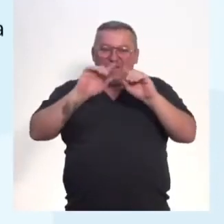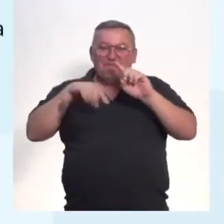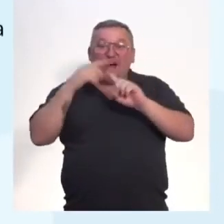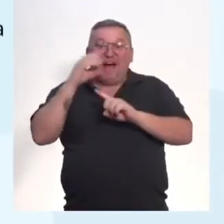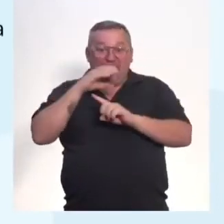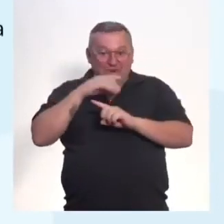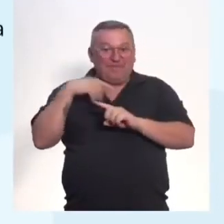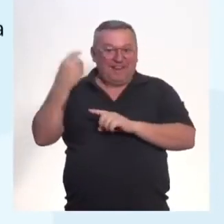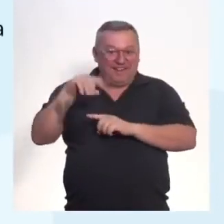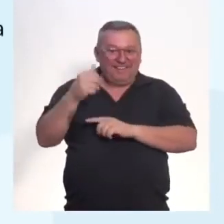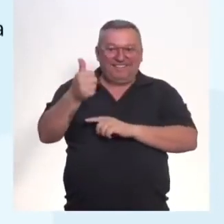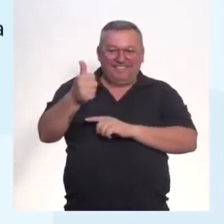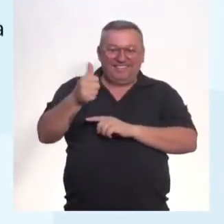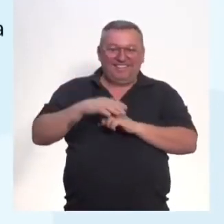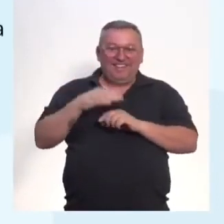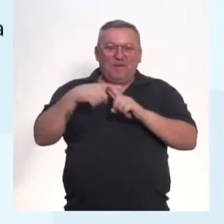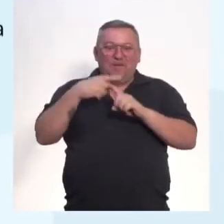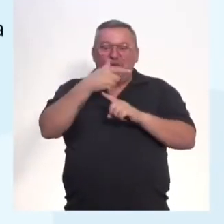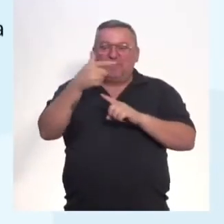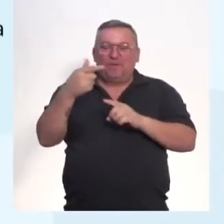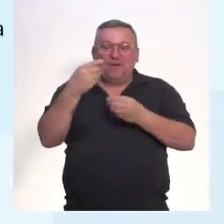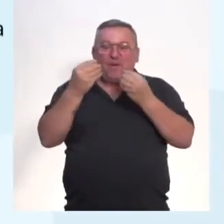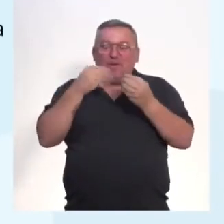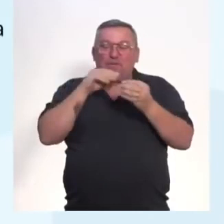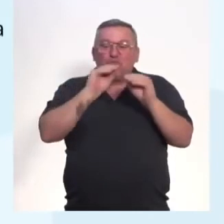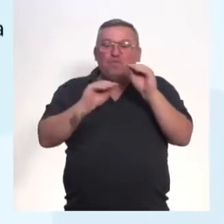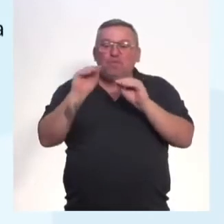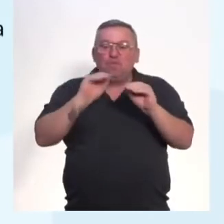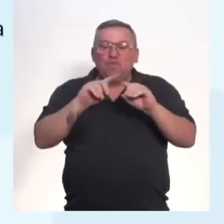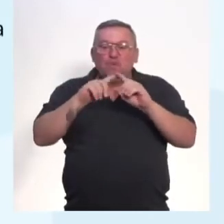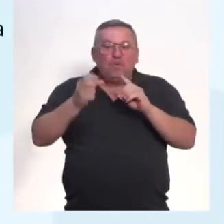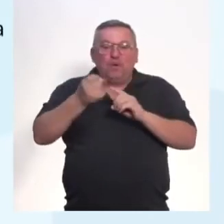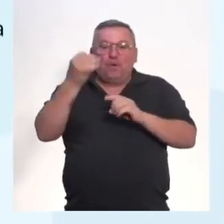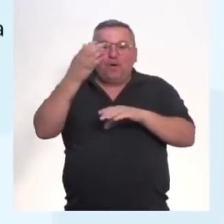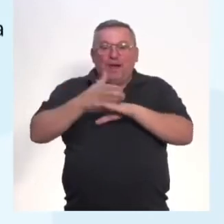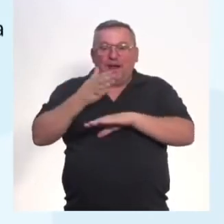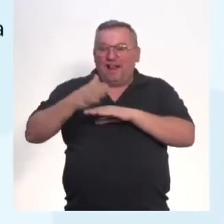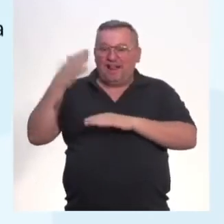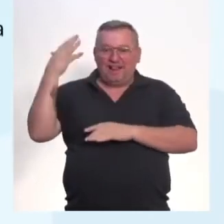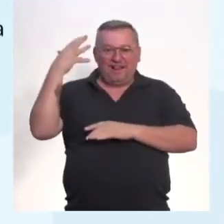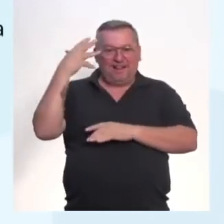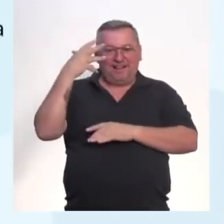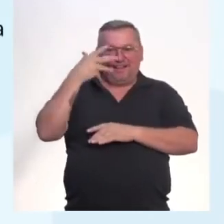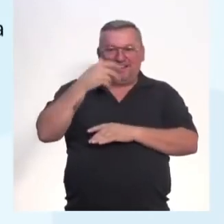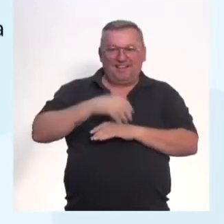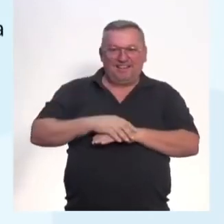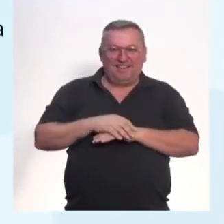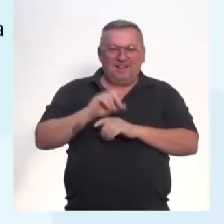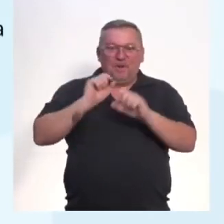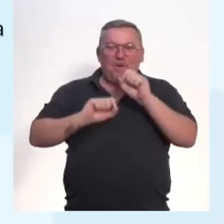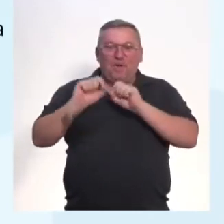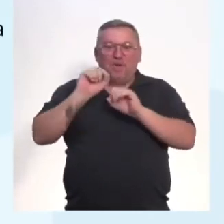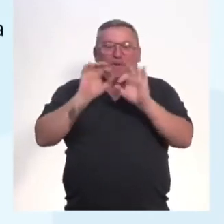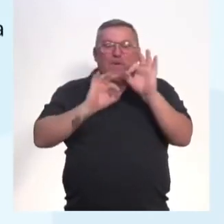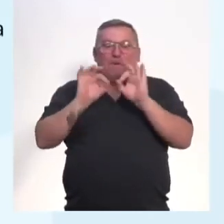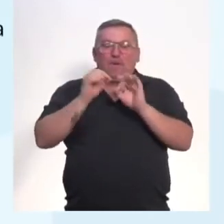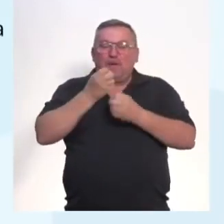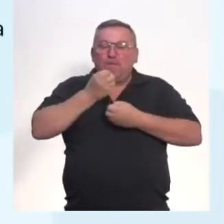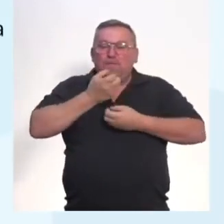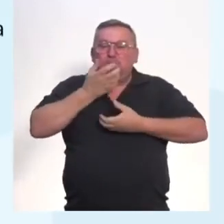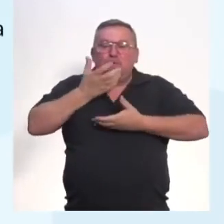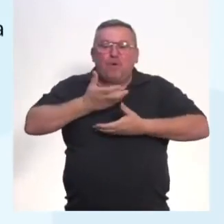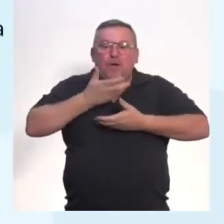porque hoje está corrido, tá? É que assim, eu não tinha como deixar de mandar, porque eu recebi tanta atividade linda, né, Mônica? Fala. O que são aqueles poemas